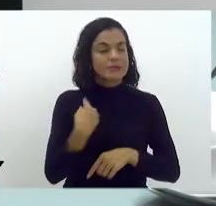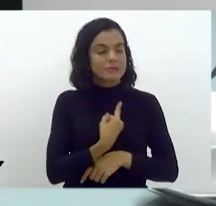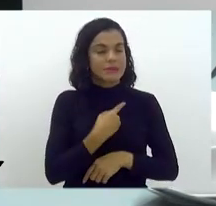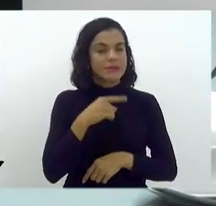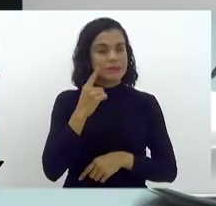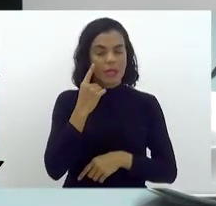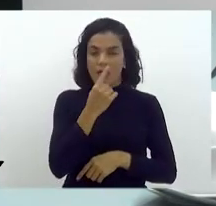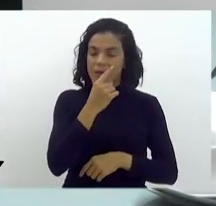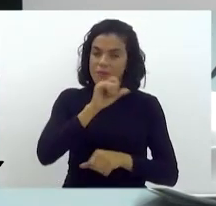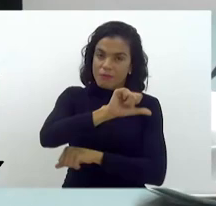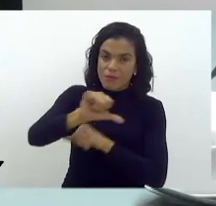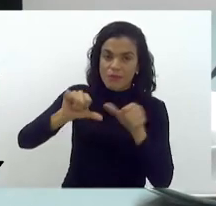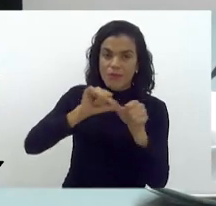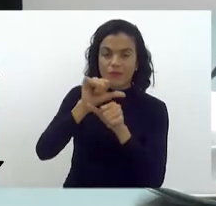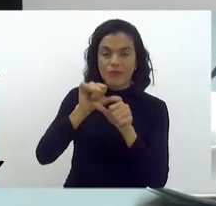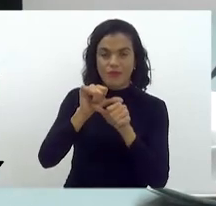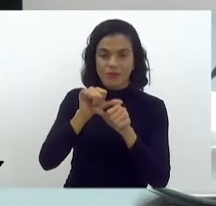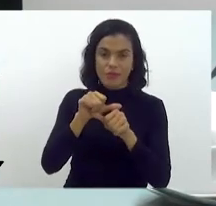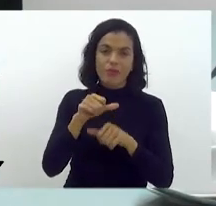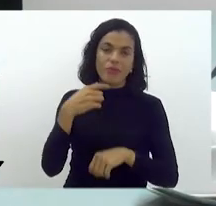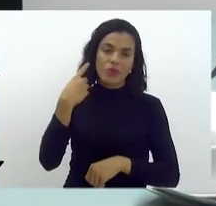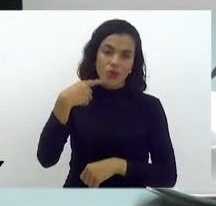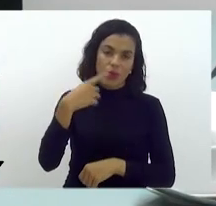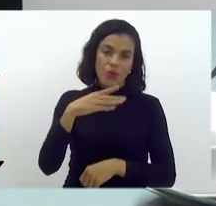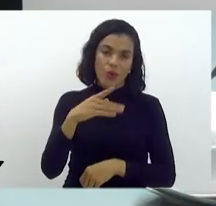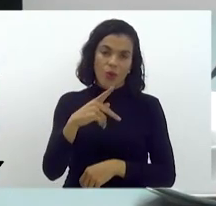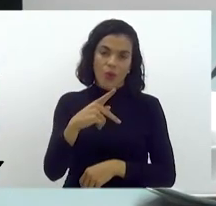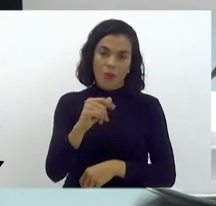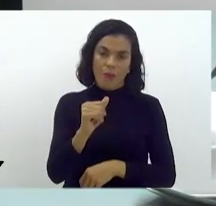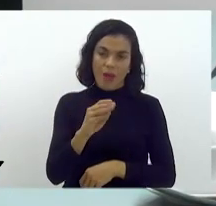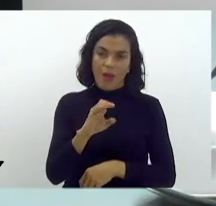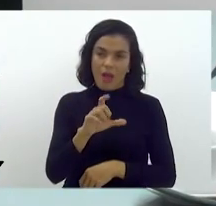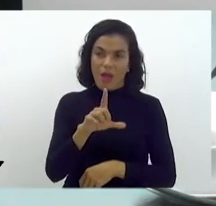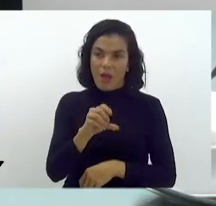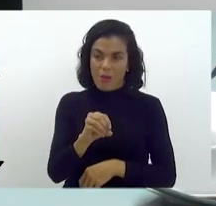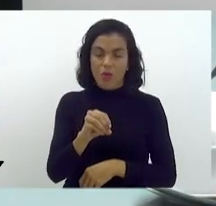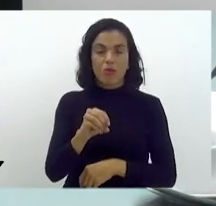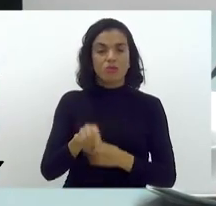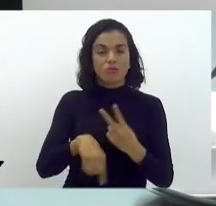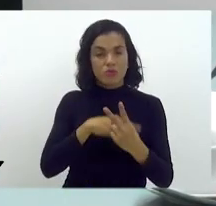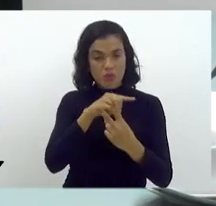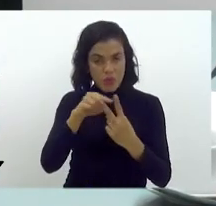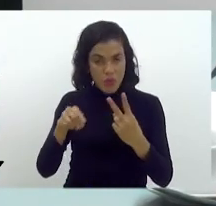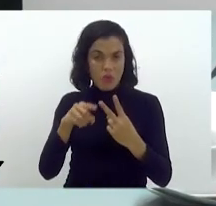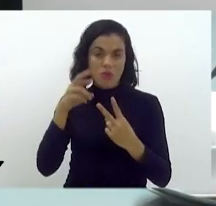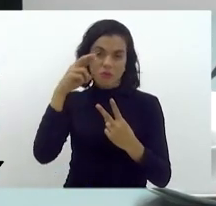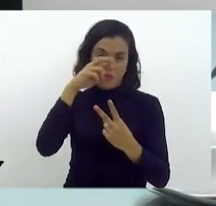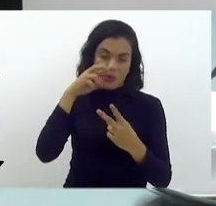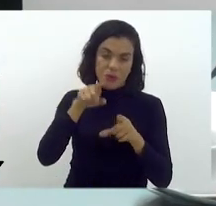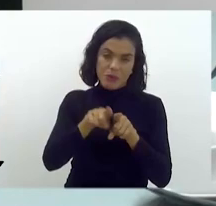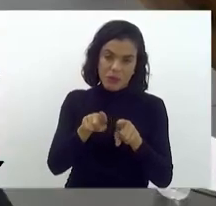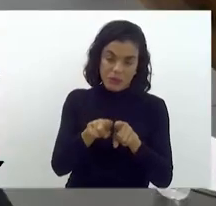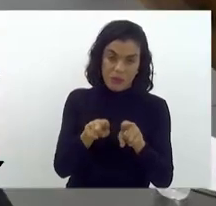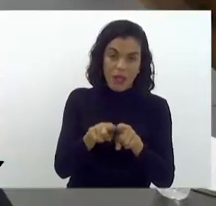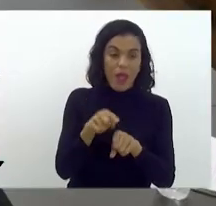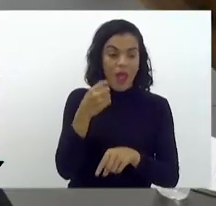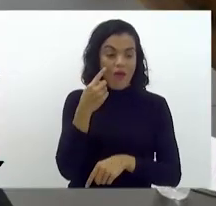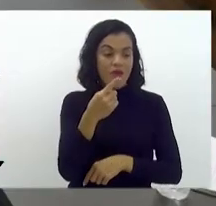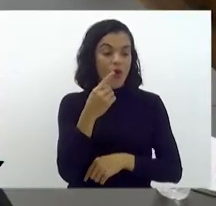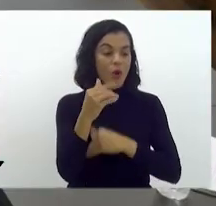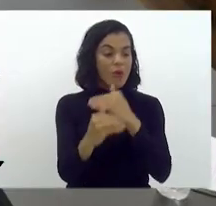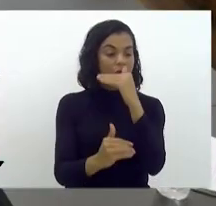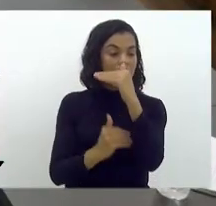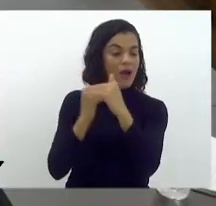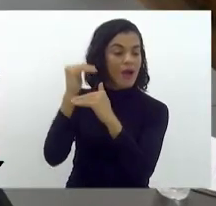E isso Doutor Pablo falou muito bem os dois peritos também é ao olhar para essa modernização